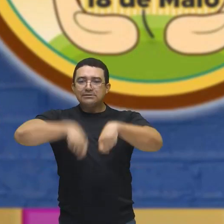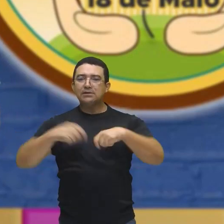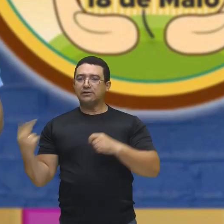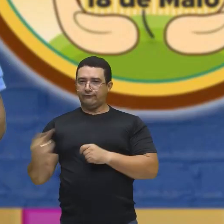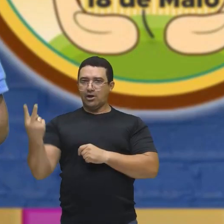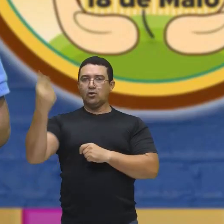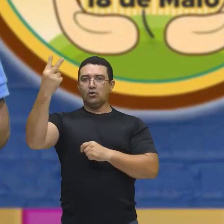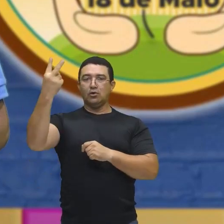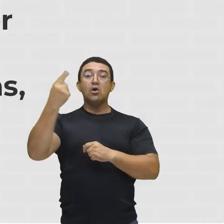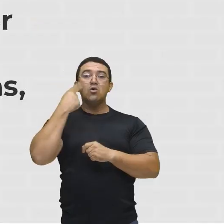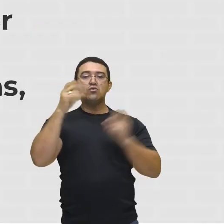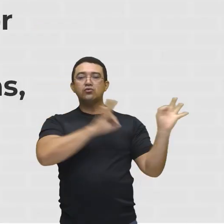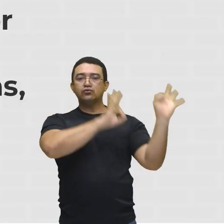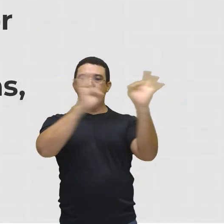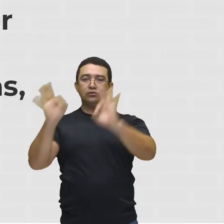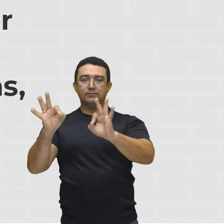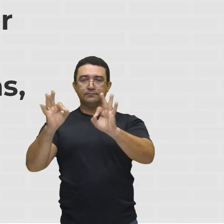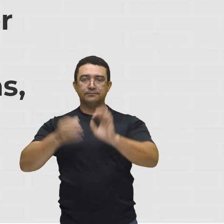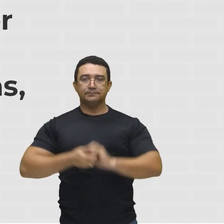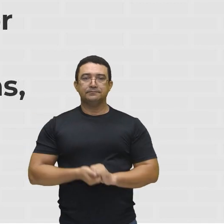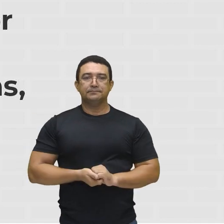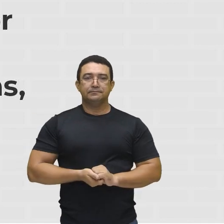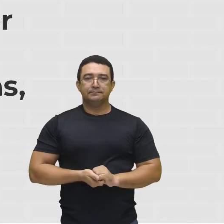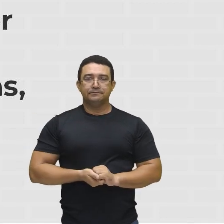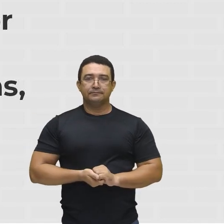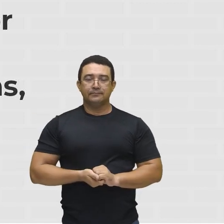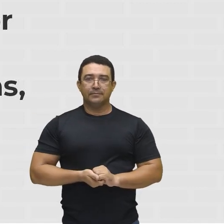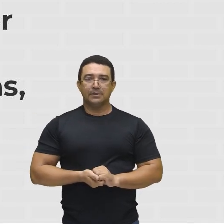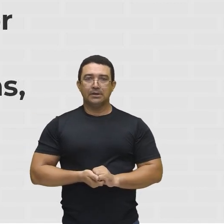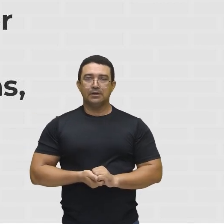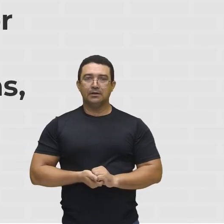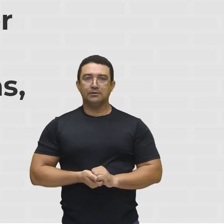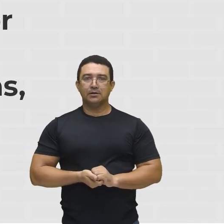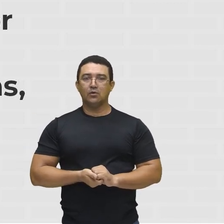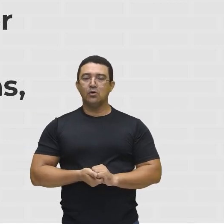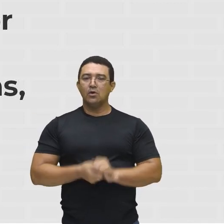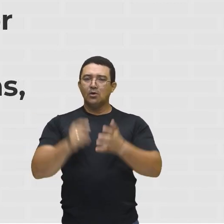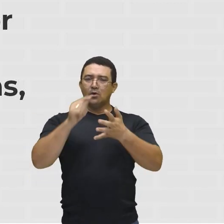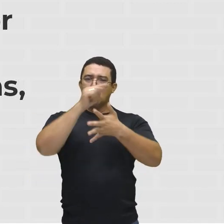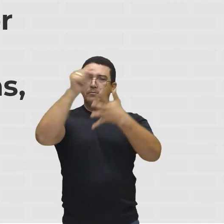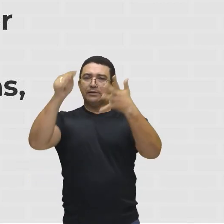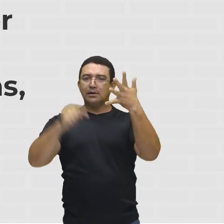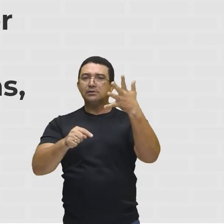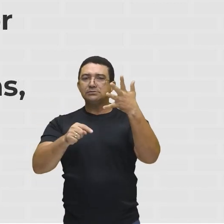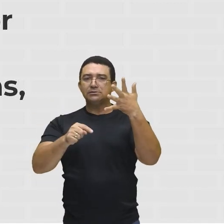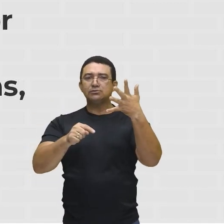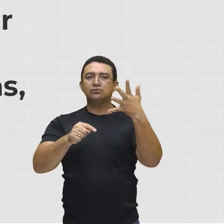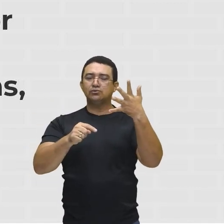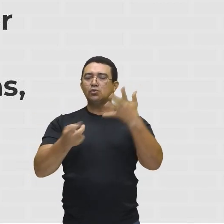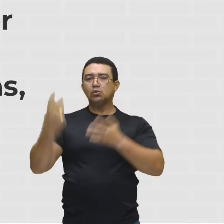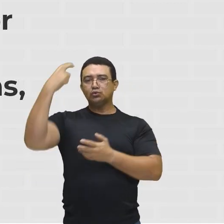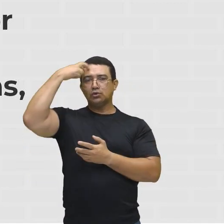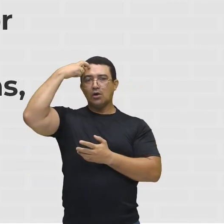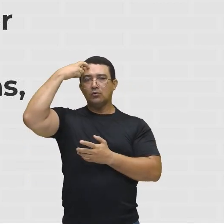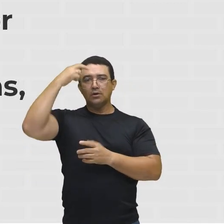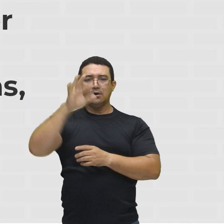as competências culturais. Vamos lá? Então, as competências do repertório cultural, nós temos aí a